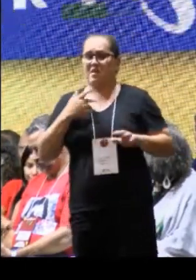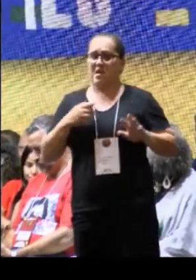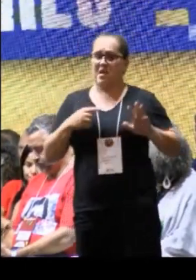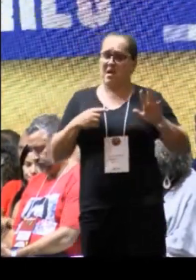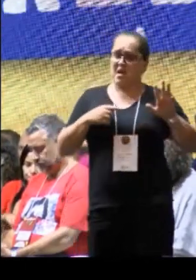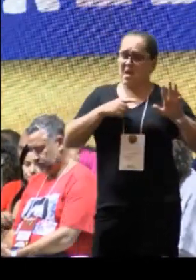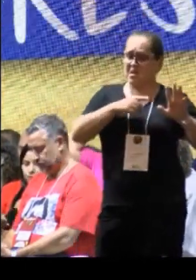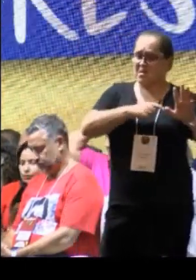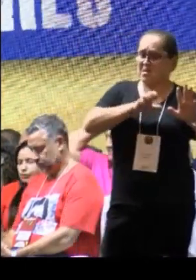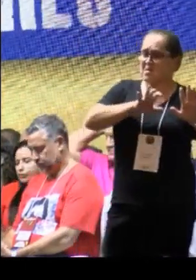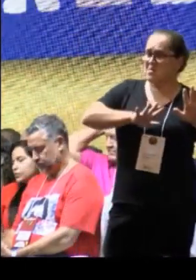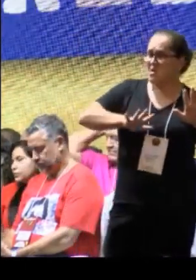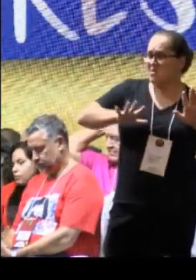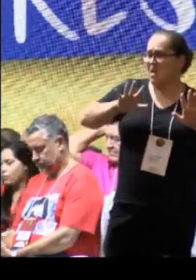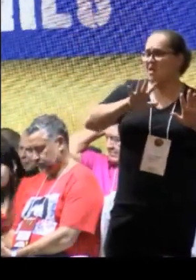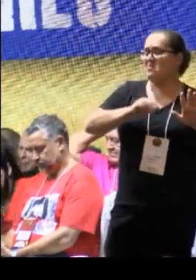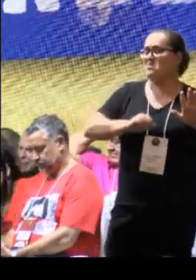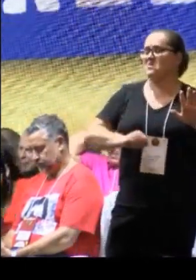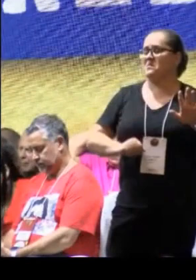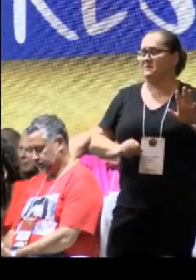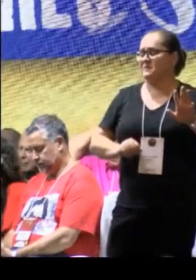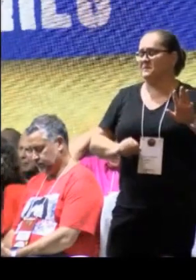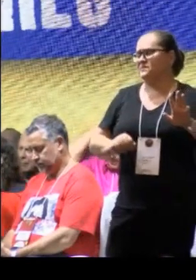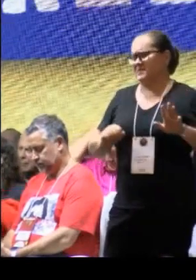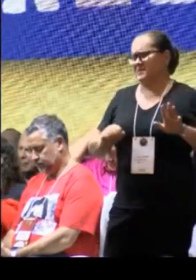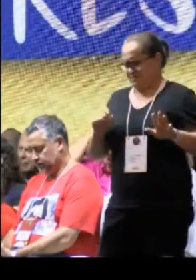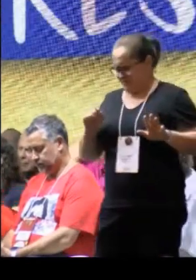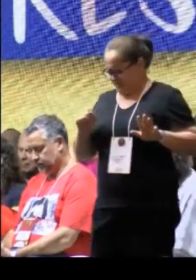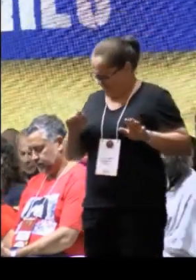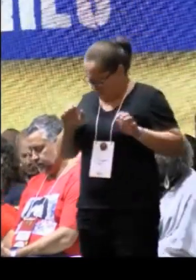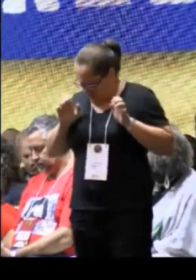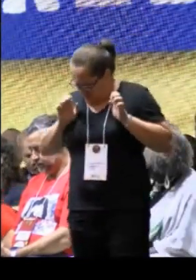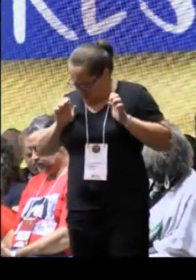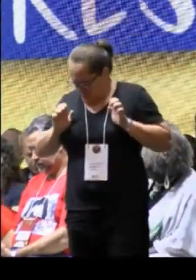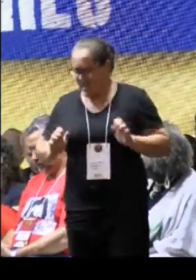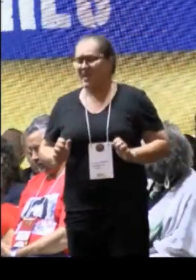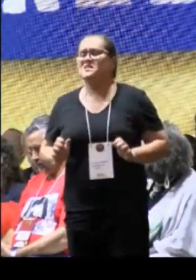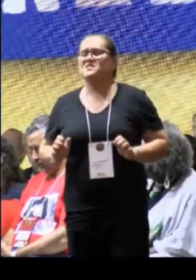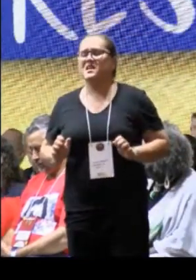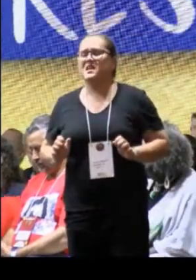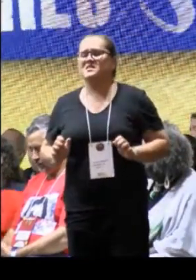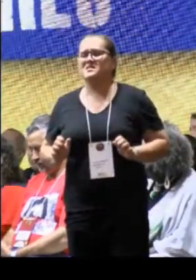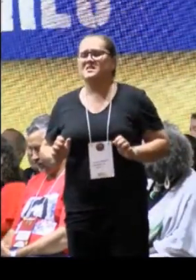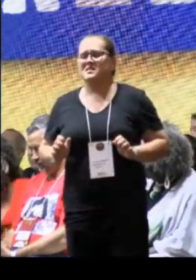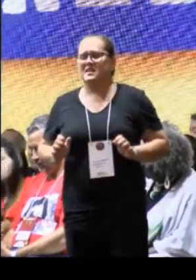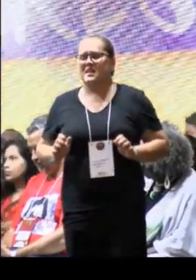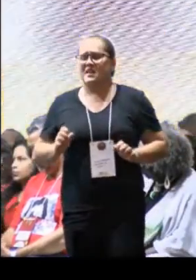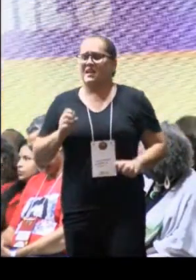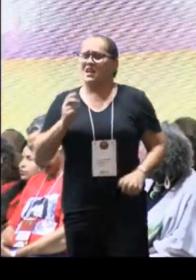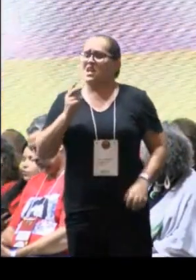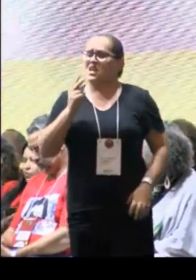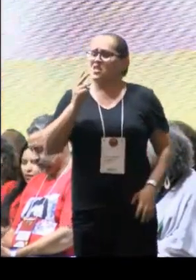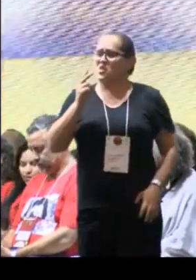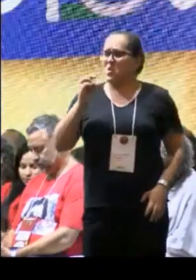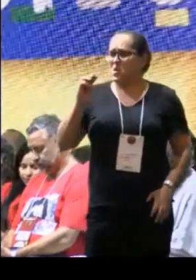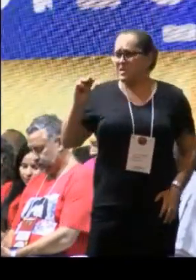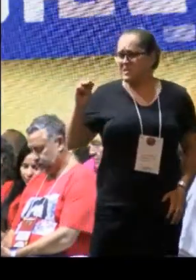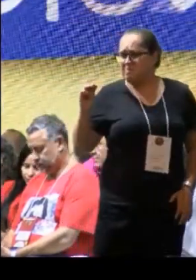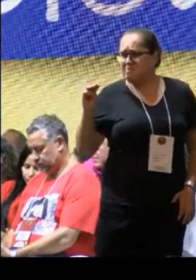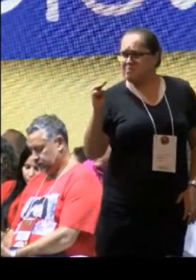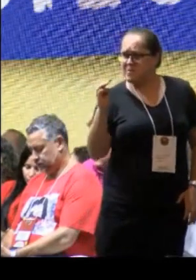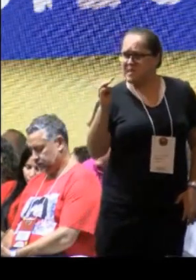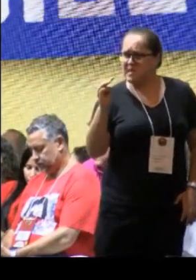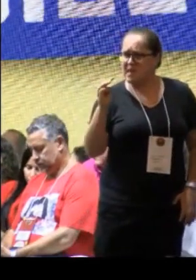me prejudicar. Que ética é essa que condena 2 milhões de trabalhadores ao